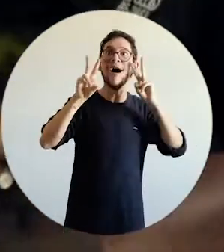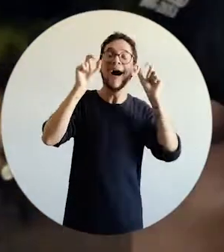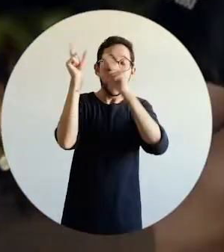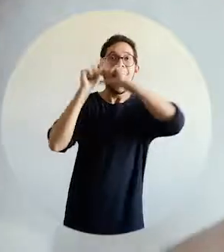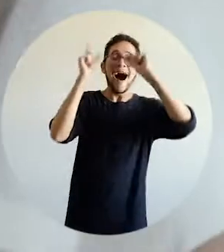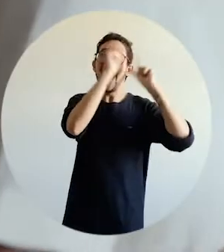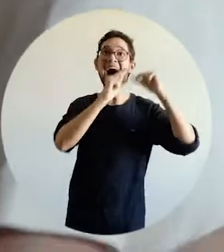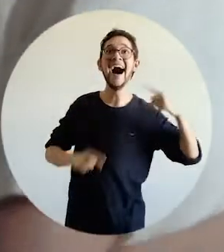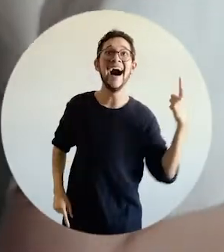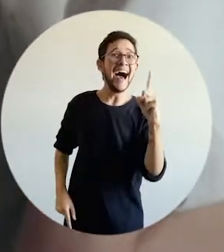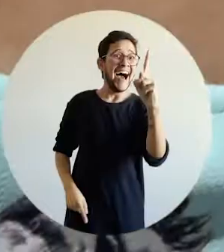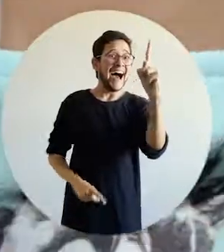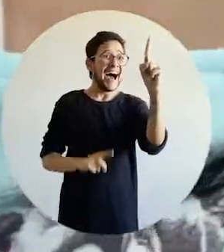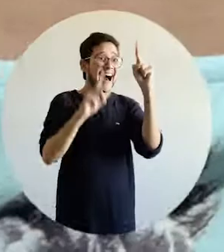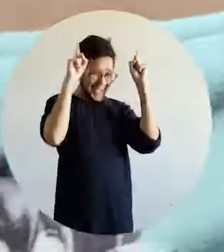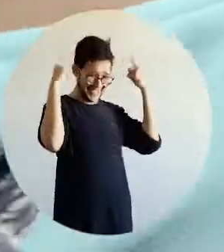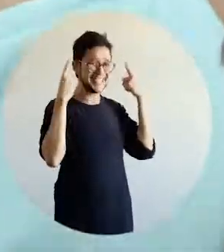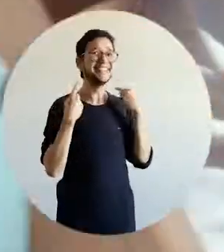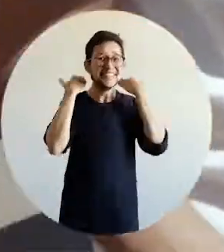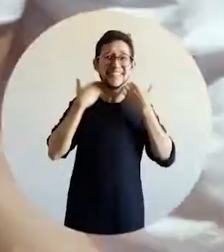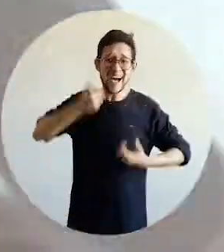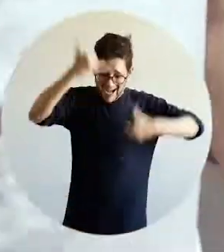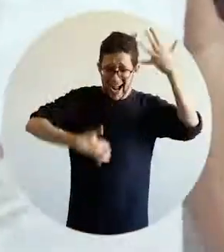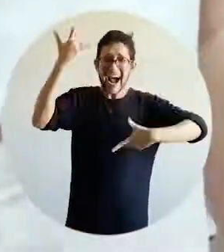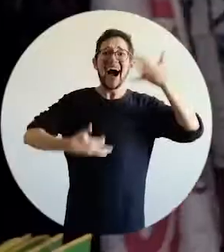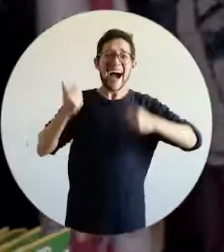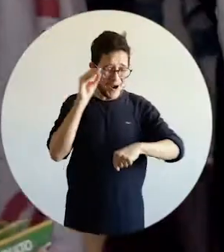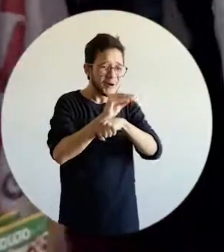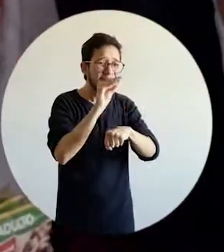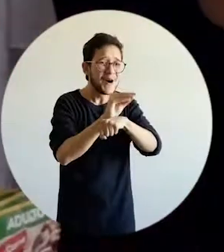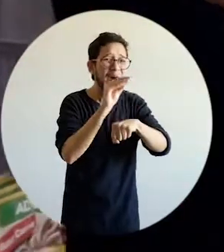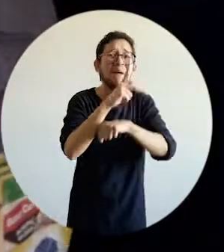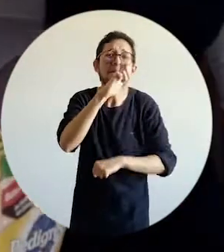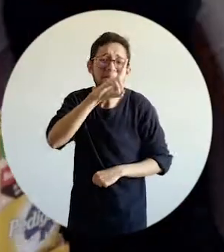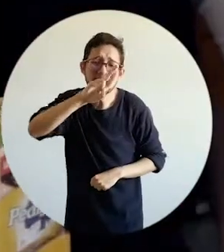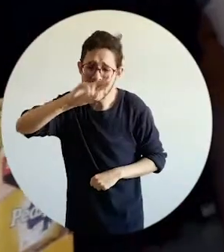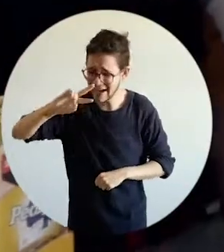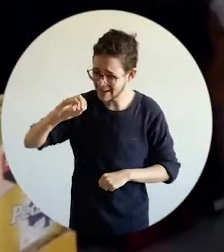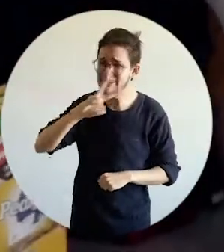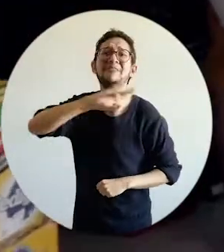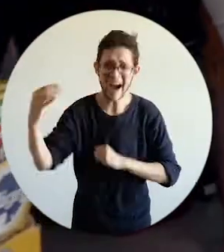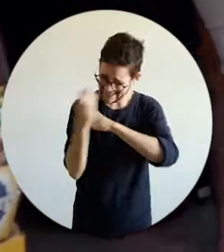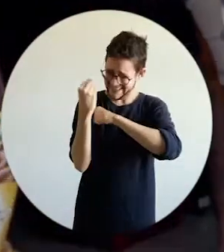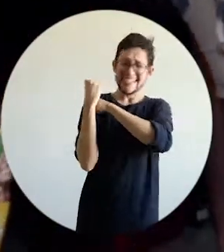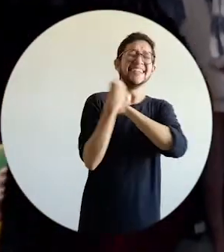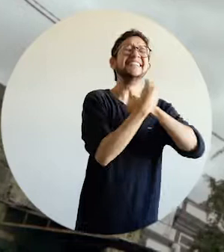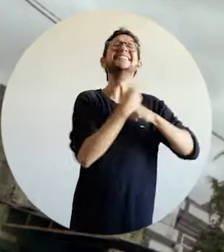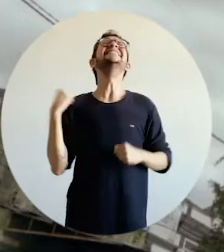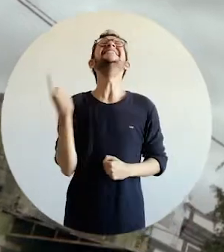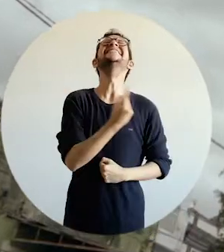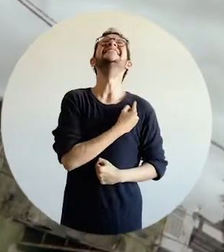Vídeo ouvindo as palavras daquela mulher de quem cuidou de Pedro vai ficar de